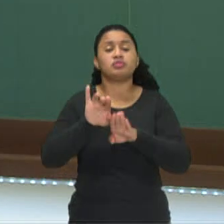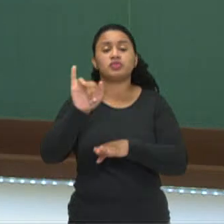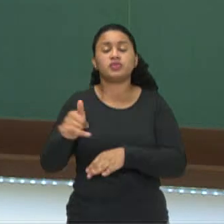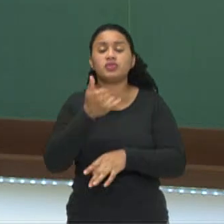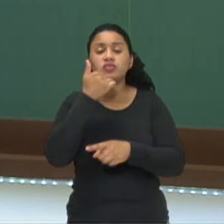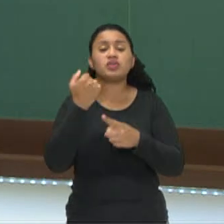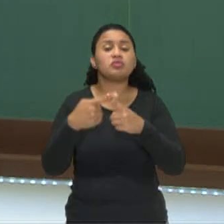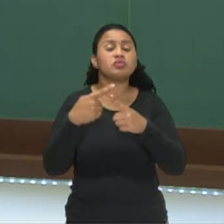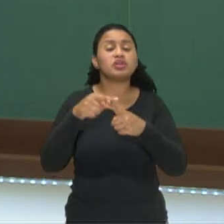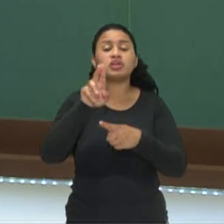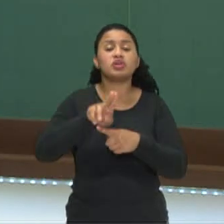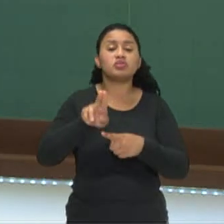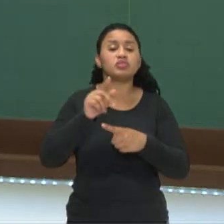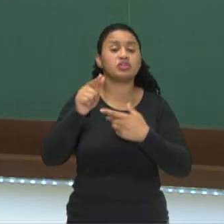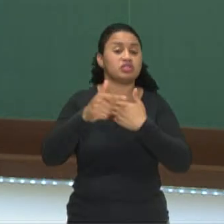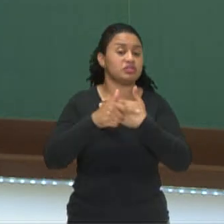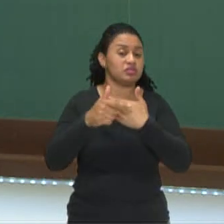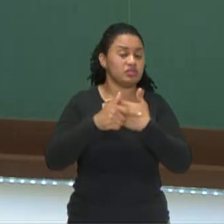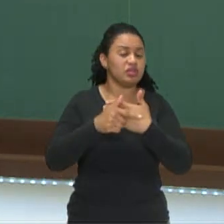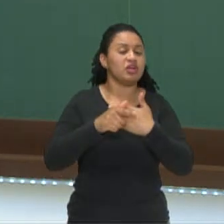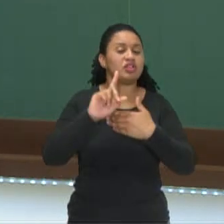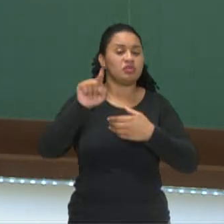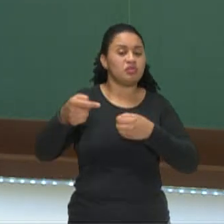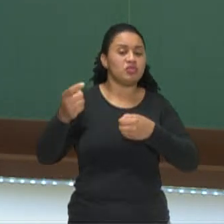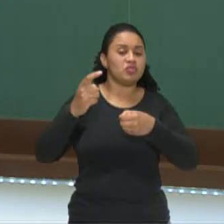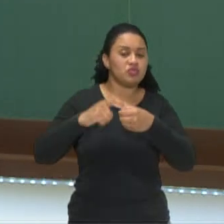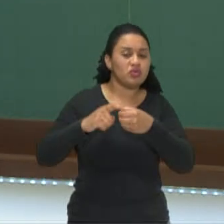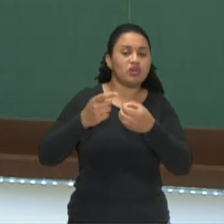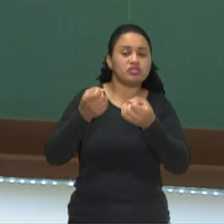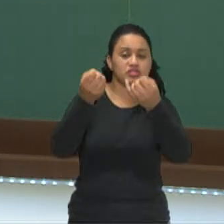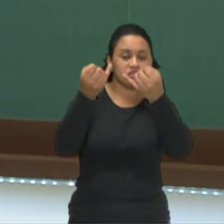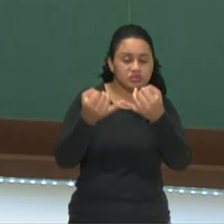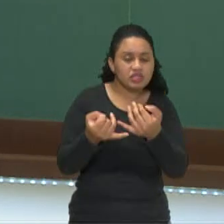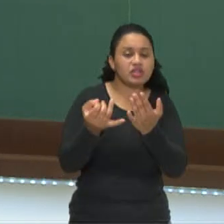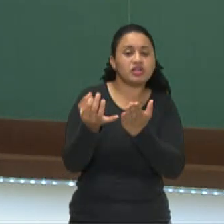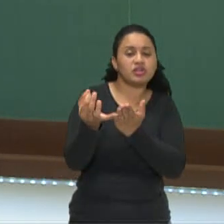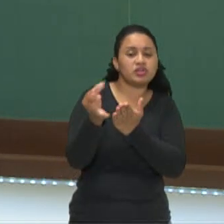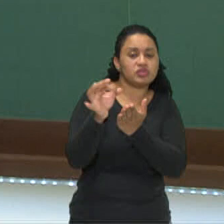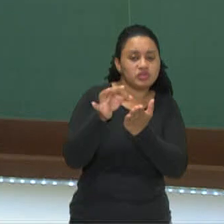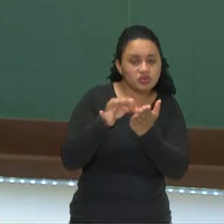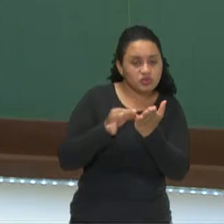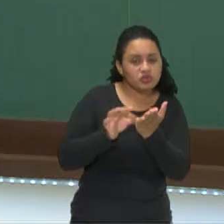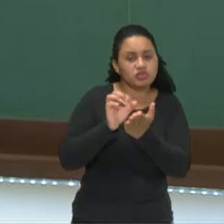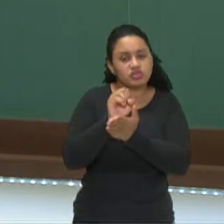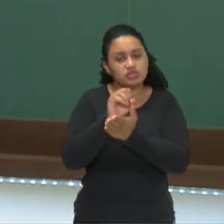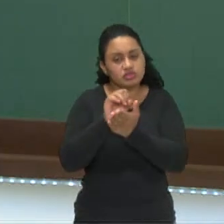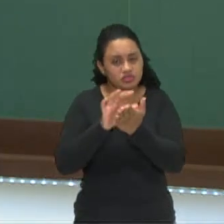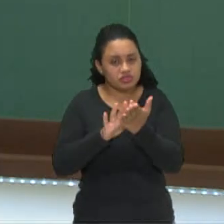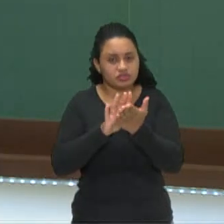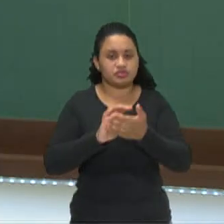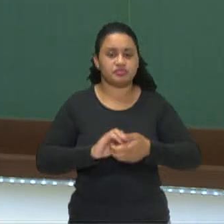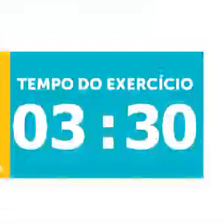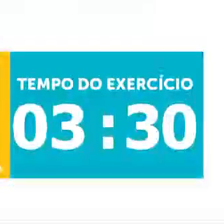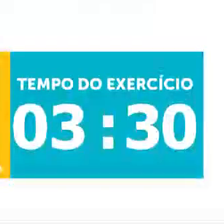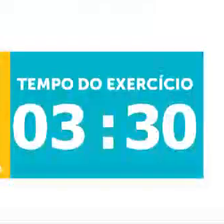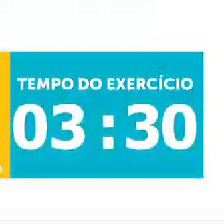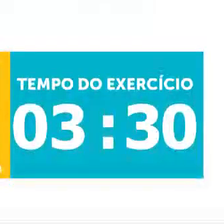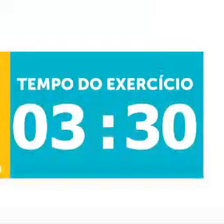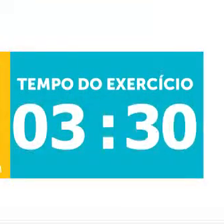justificar por que ele usou essa função. Eu volto já já explicando aqui e comentando essa questão com vocês.